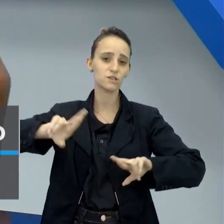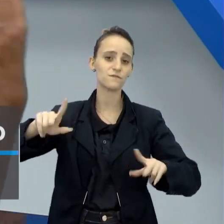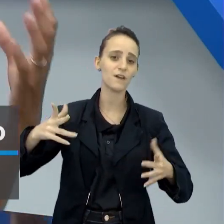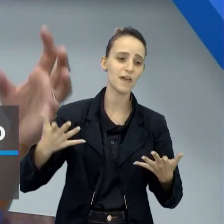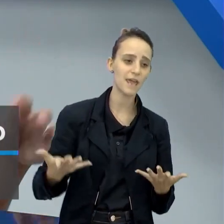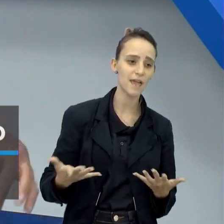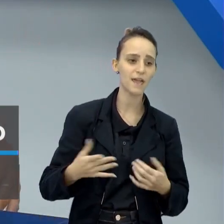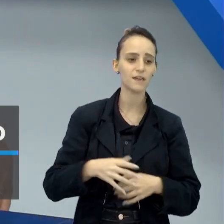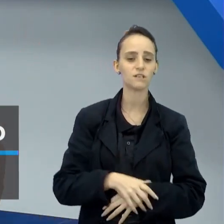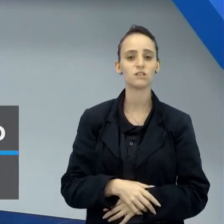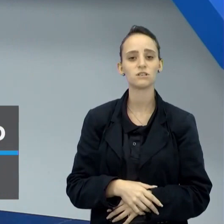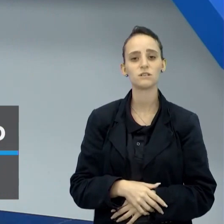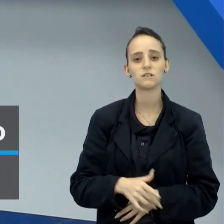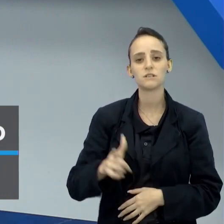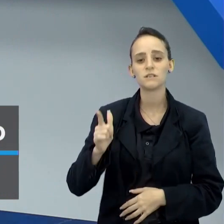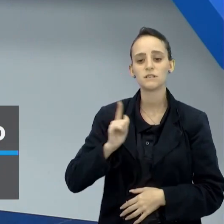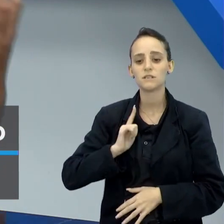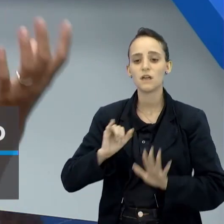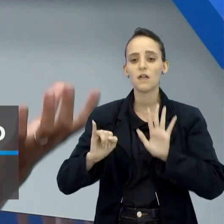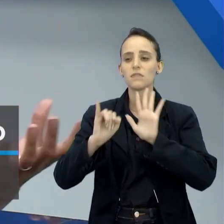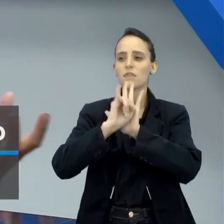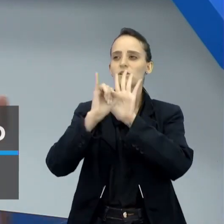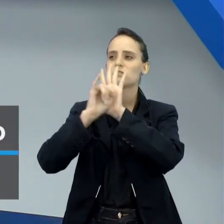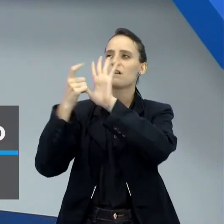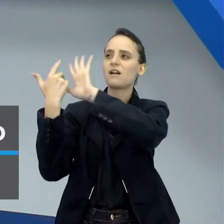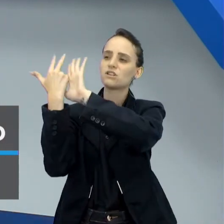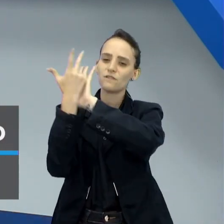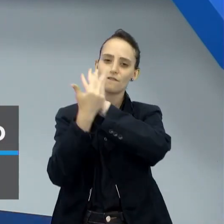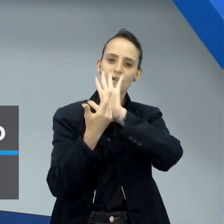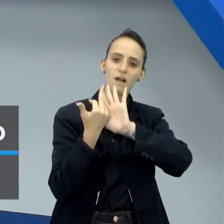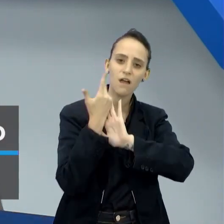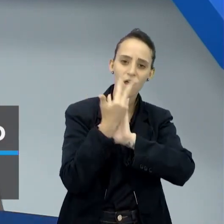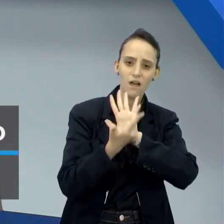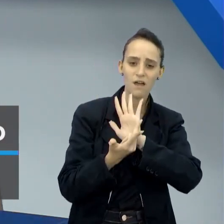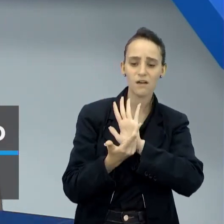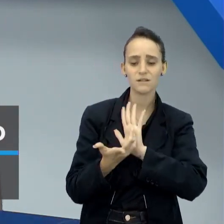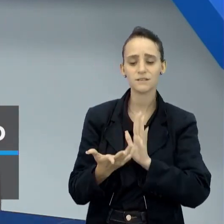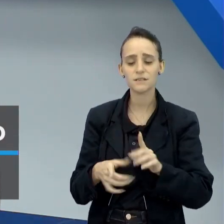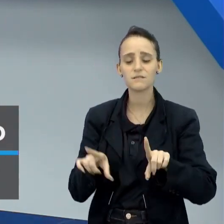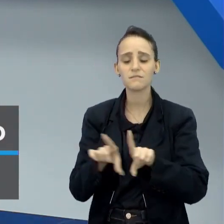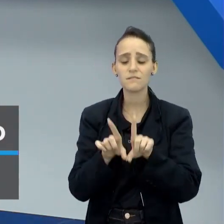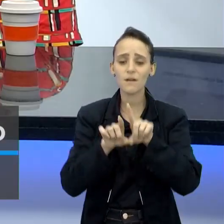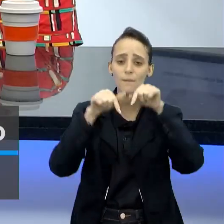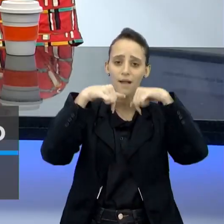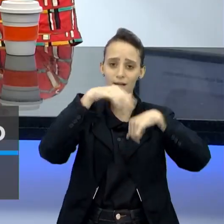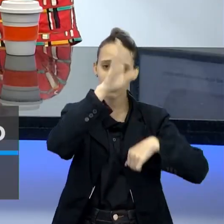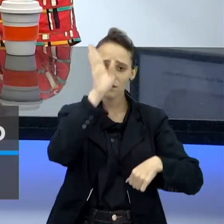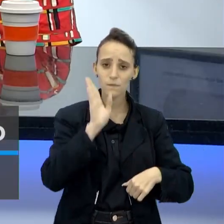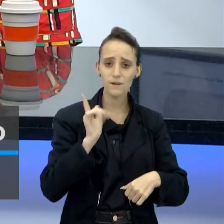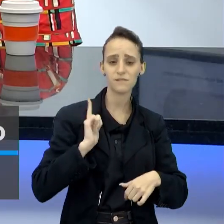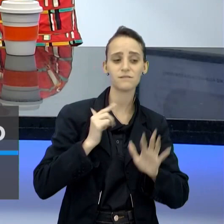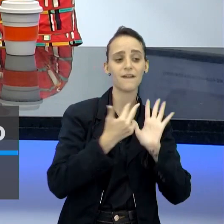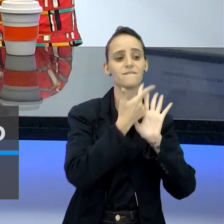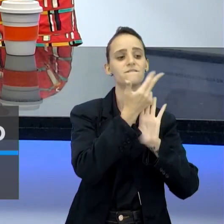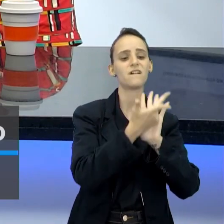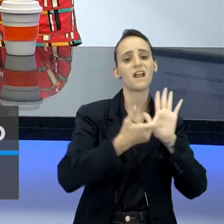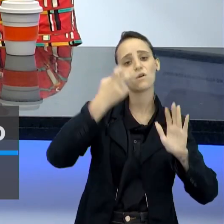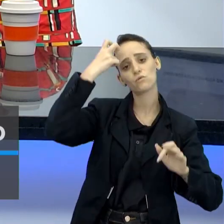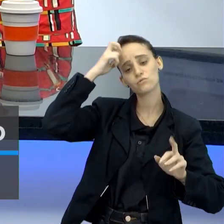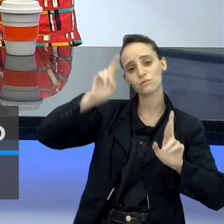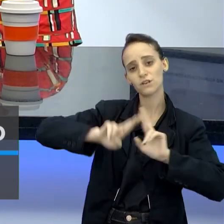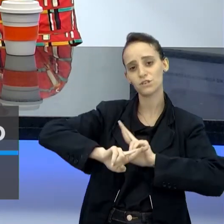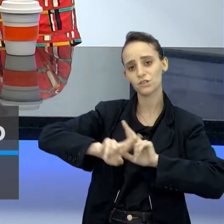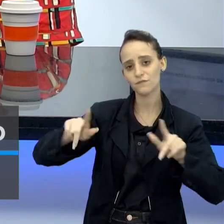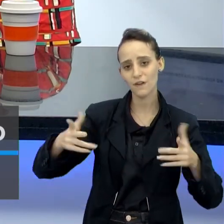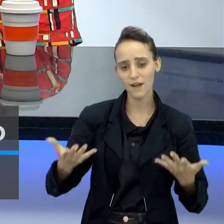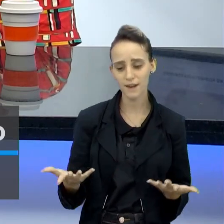as Guarani, as Pataxós e tantas outras que temos no Brasil, às vezes parece algo distante. E falamos também sobre o